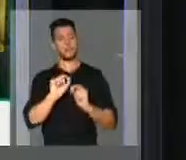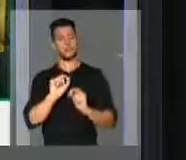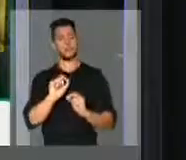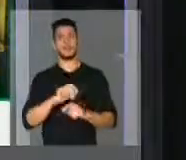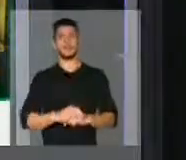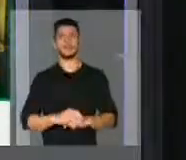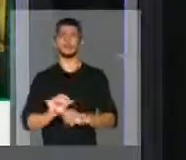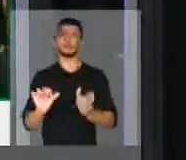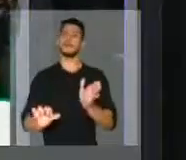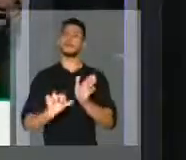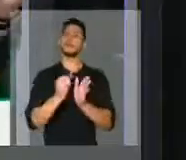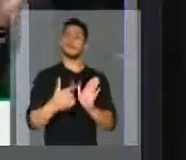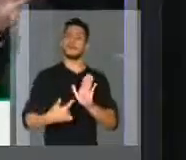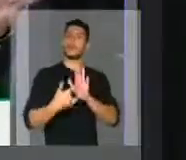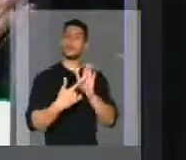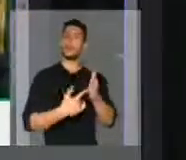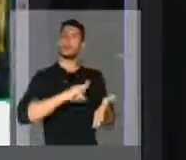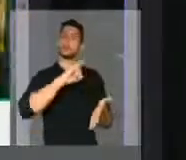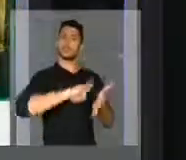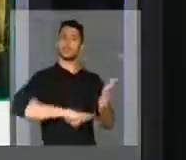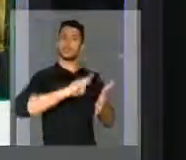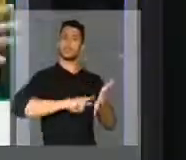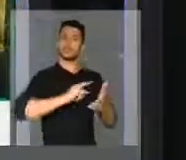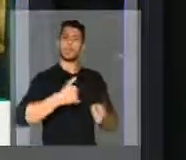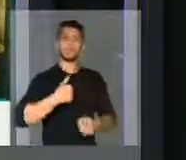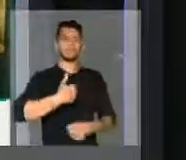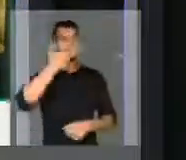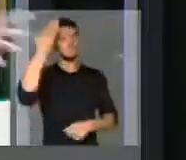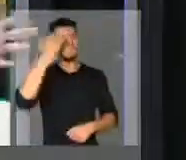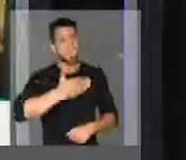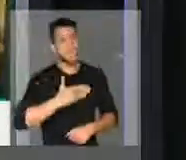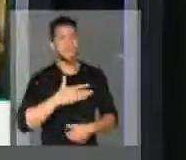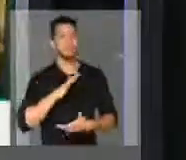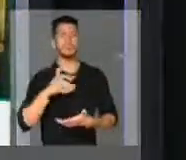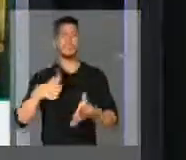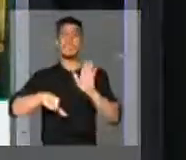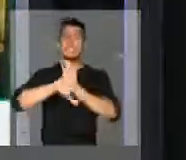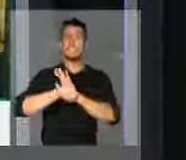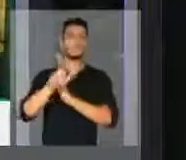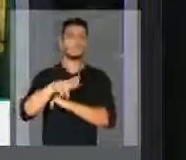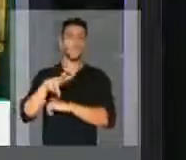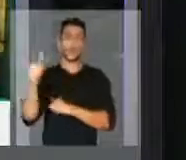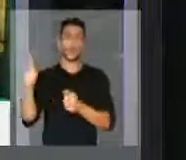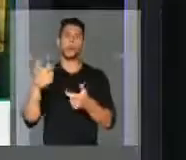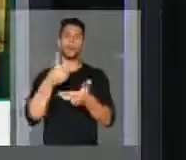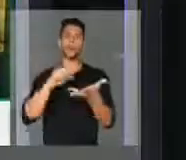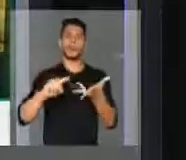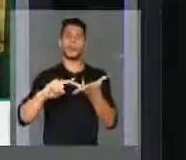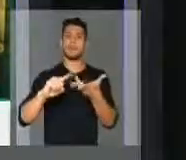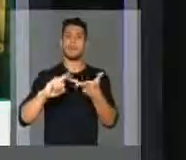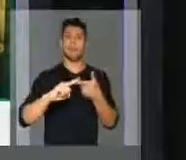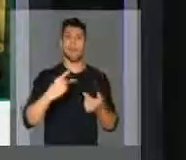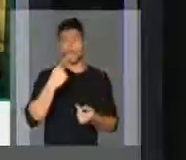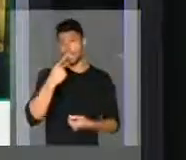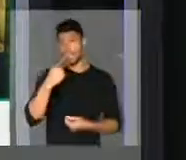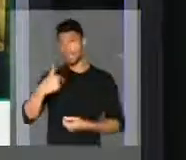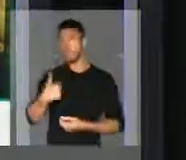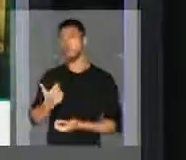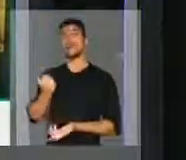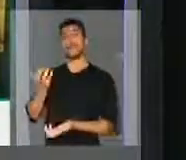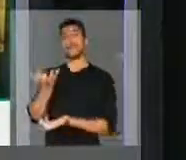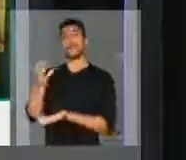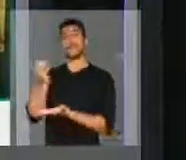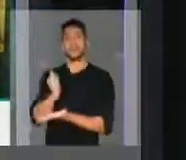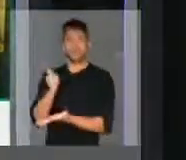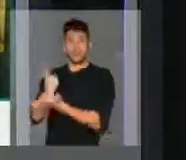primeiro apresento todas as certidões negativas, que não tem antecedente criminal, que não responda a isso, quero comprar uma arma. A